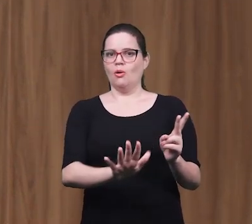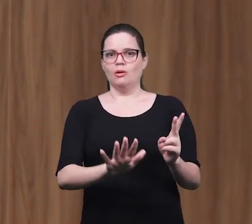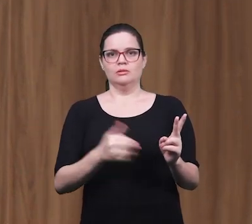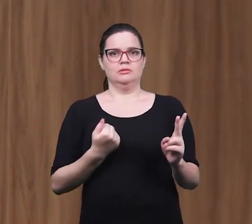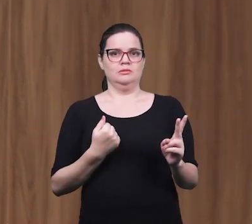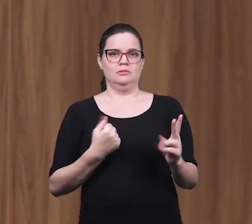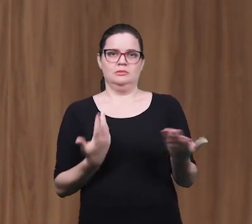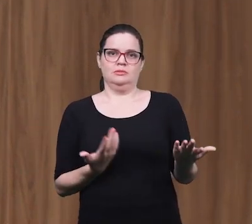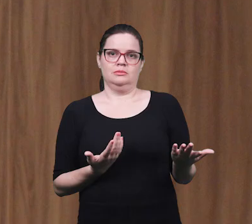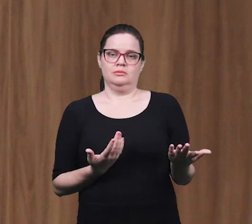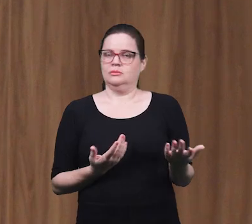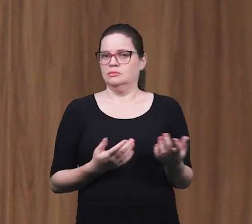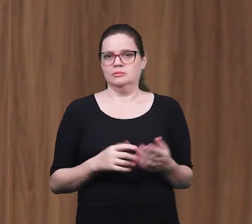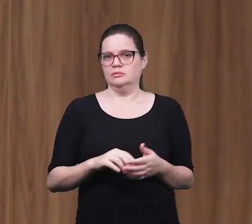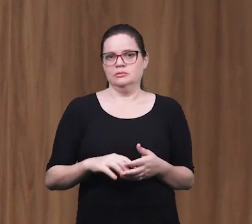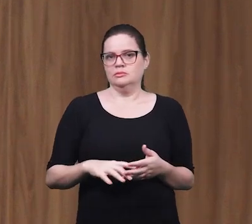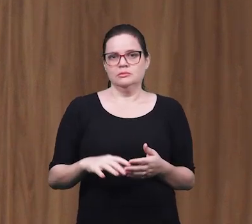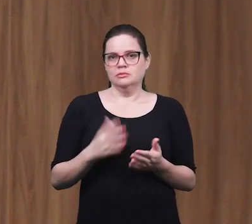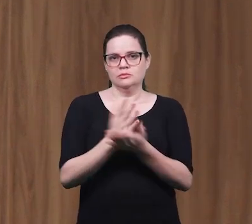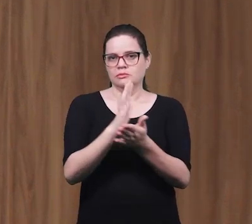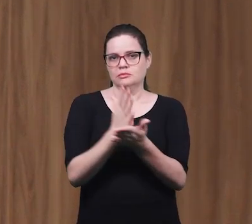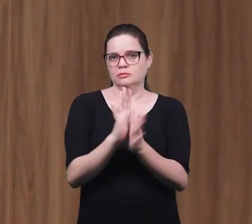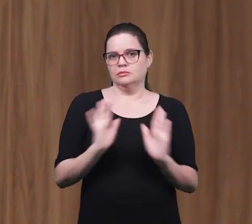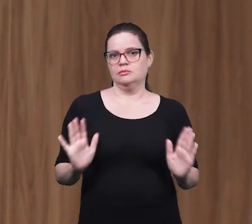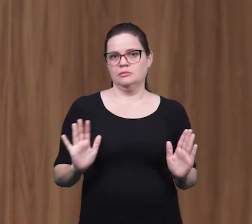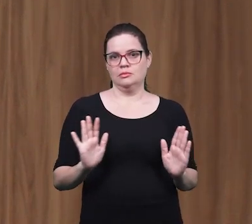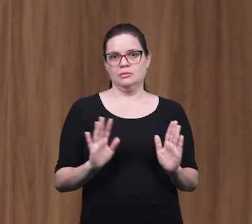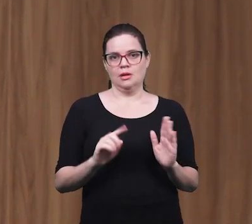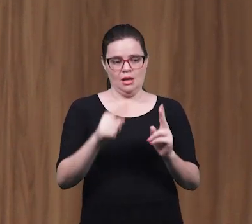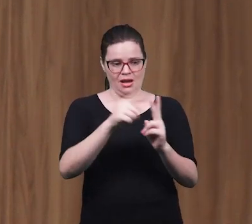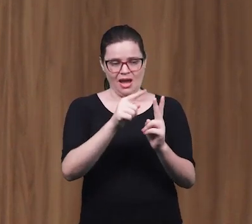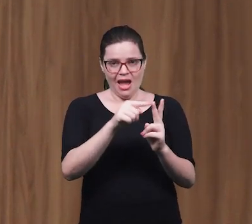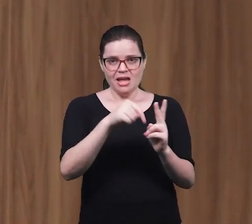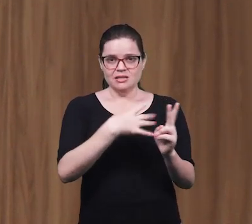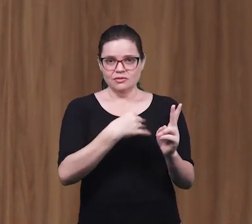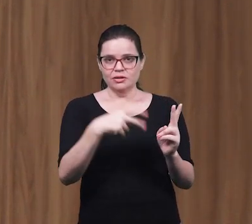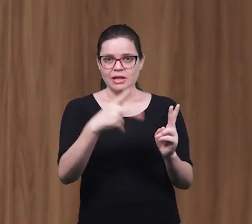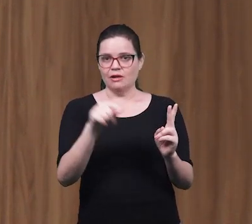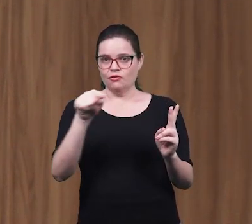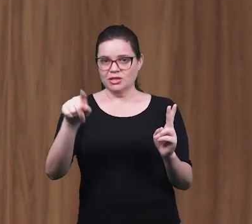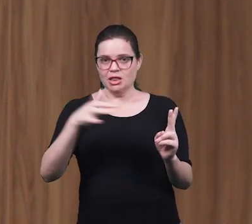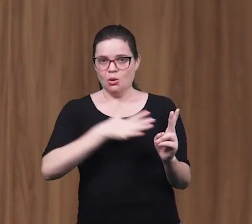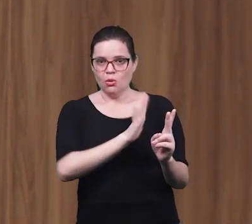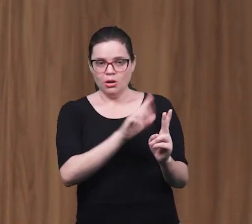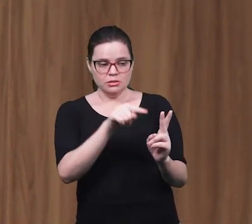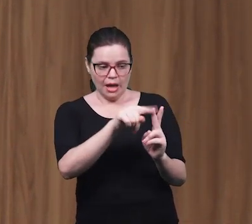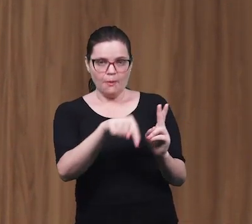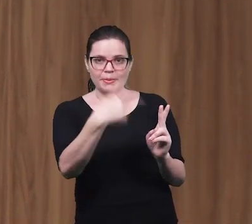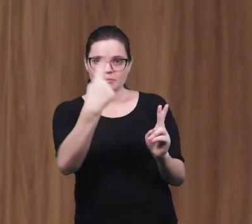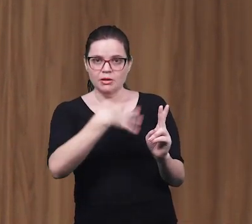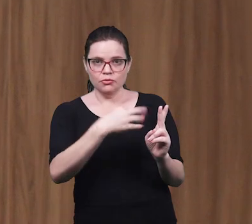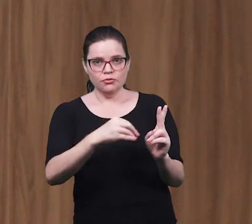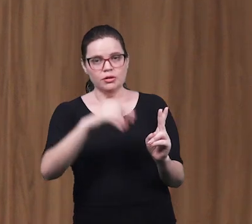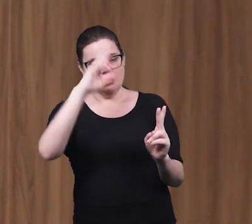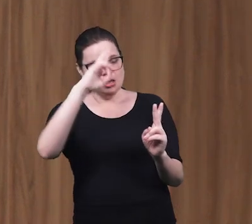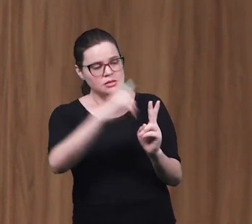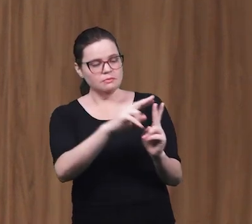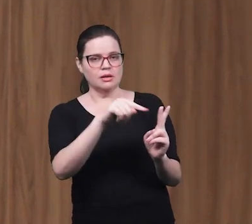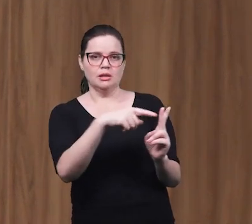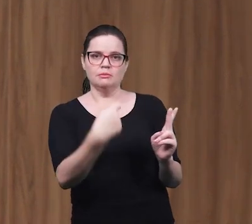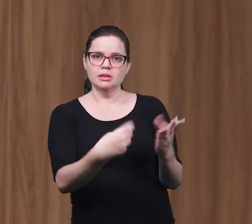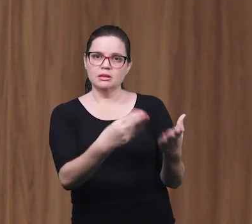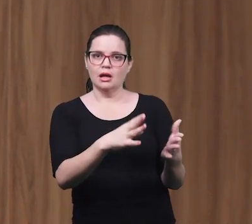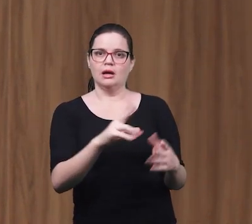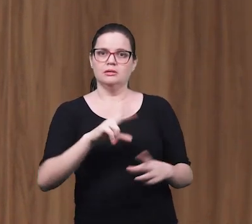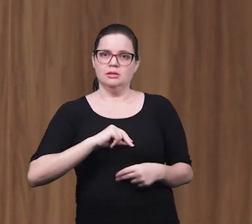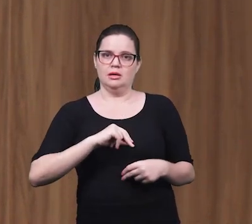Que se gostava menos. O fato é o seguinte: a primogenitura estava guardada, estava preservada. Então, tinha que respeitar essa